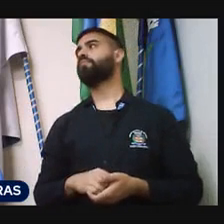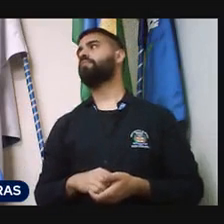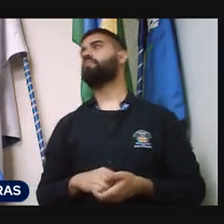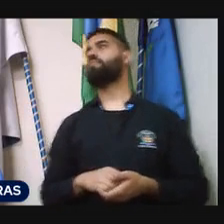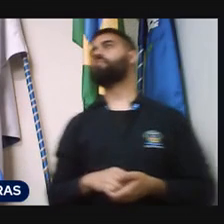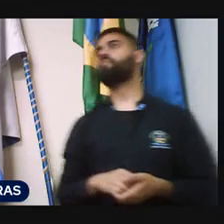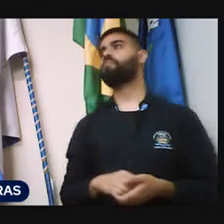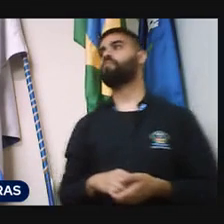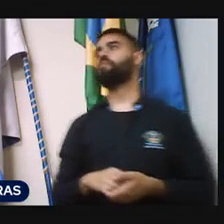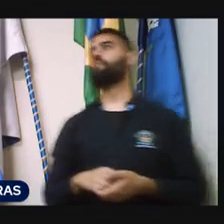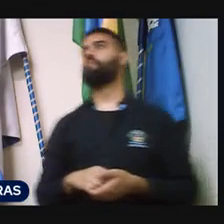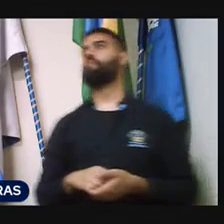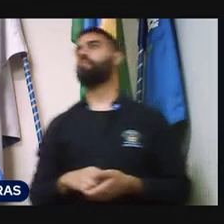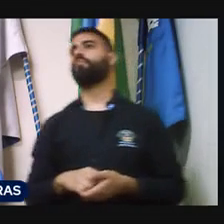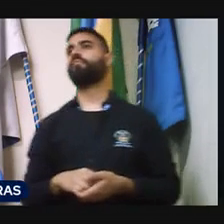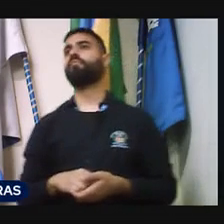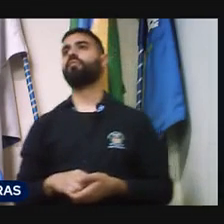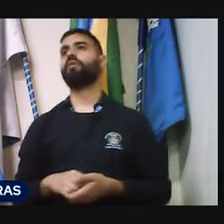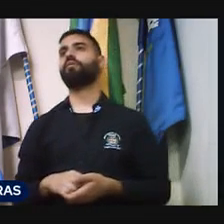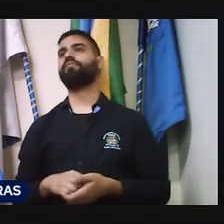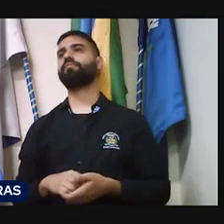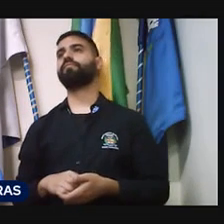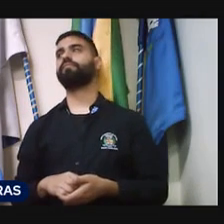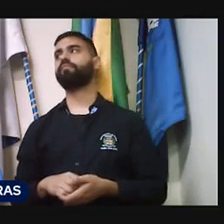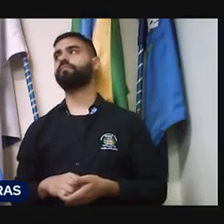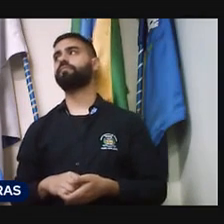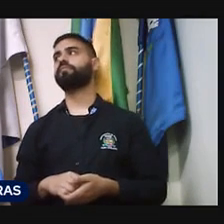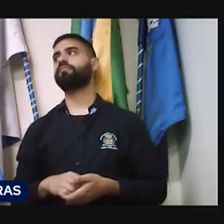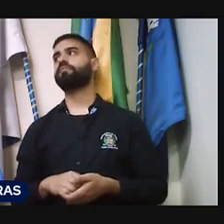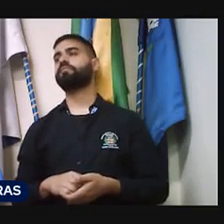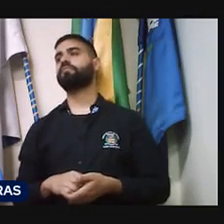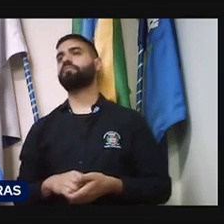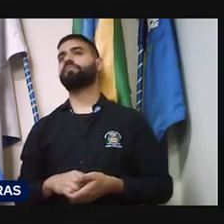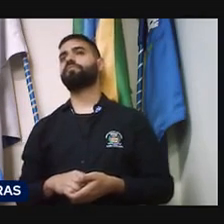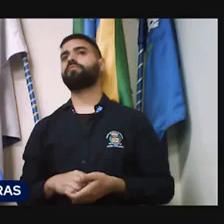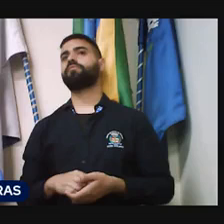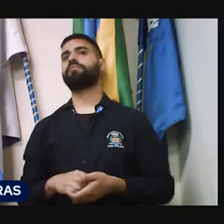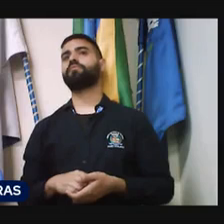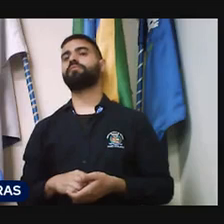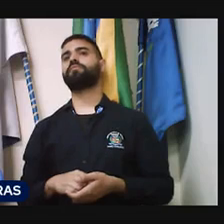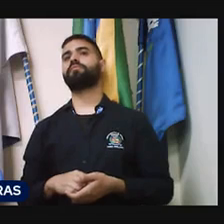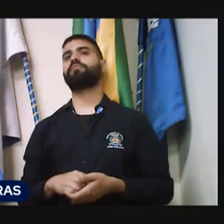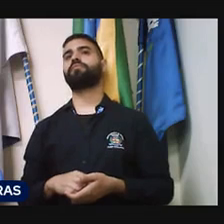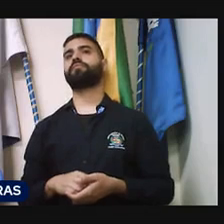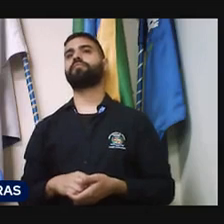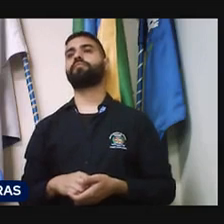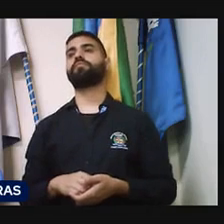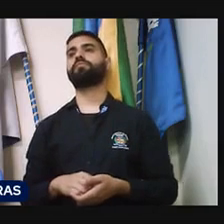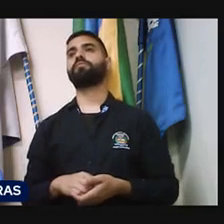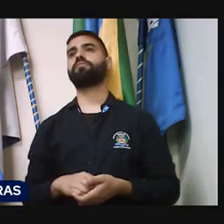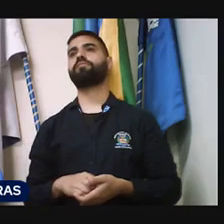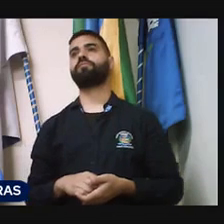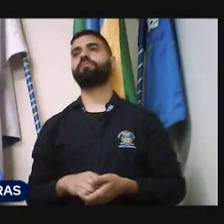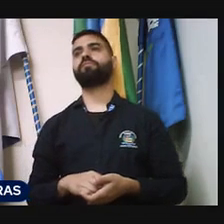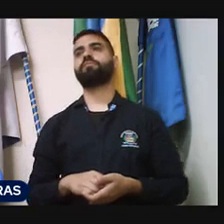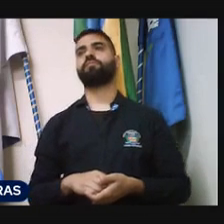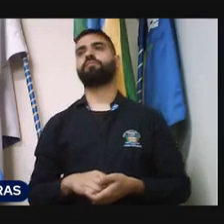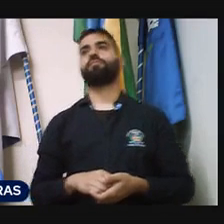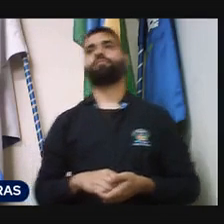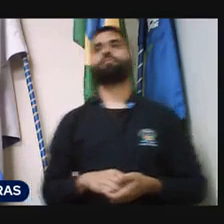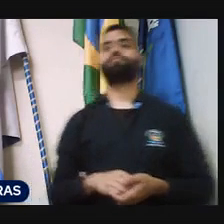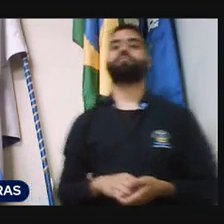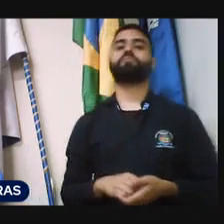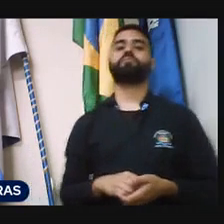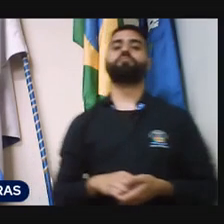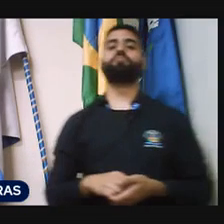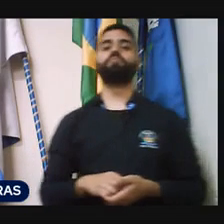o e conseguiu um formar Ailton e colocar o hospital no